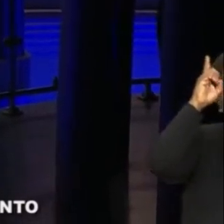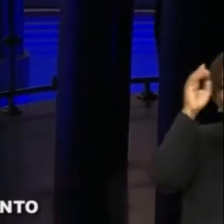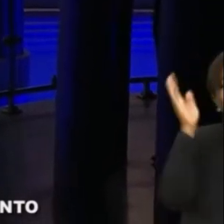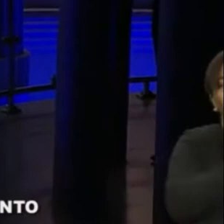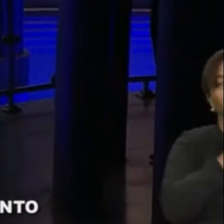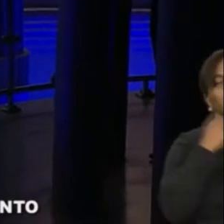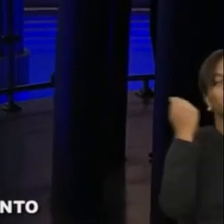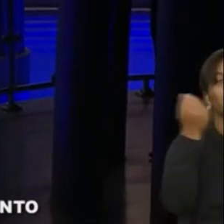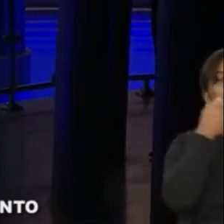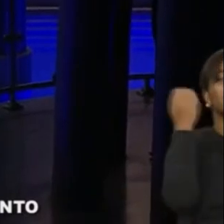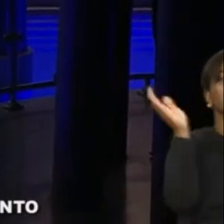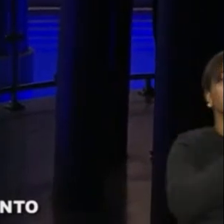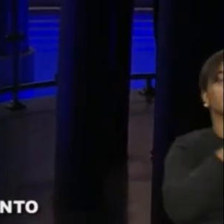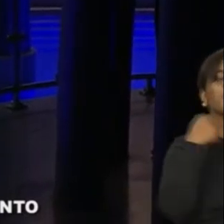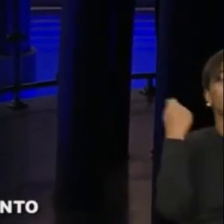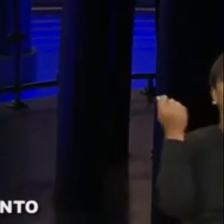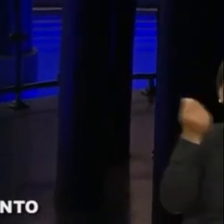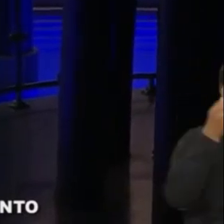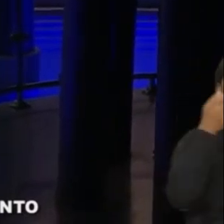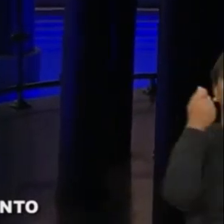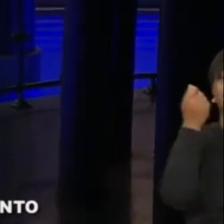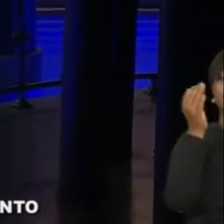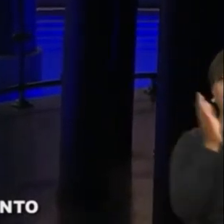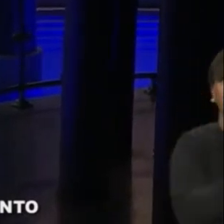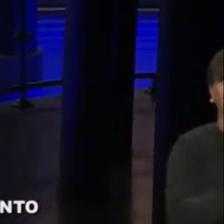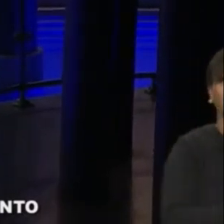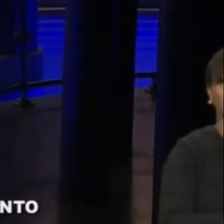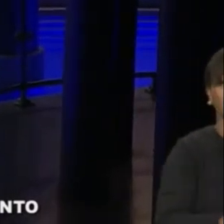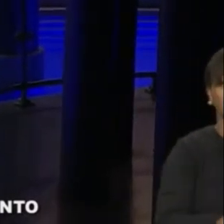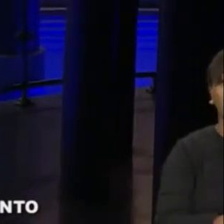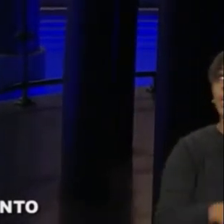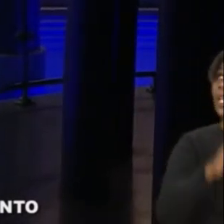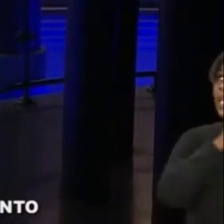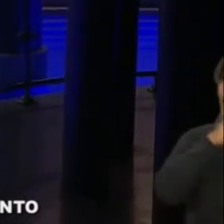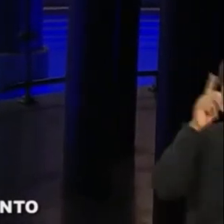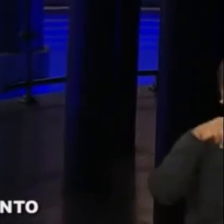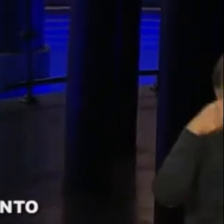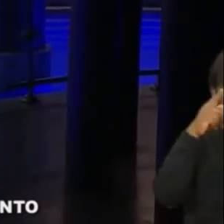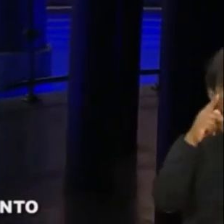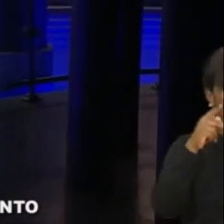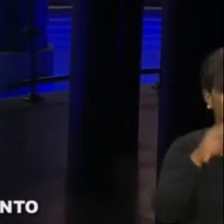Aleluia, aleluia, aleluia. A sua rocha, a sua segurança,